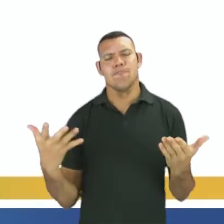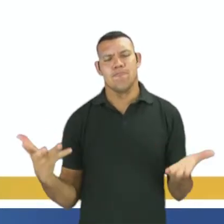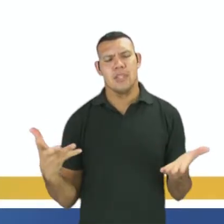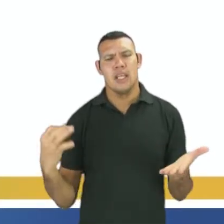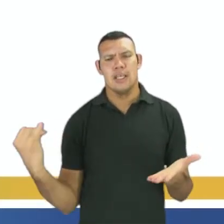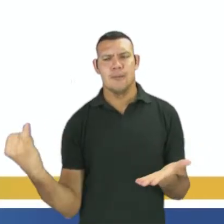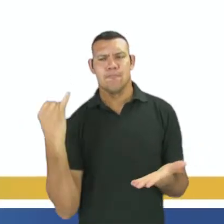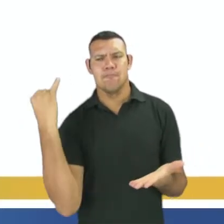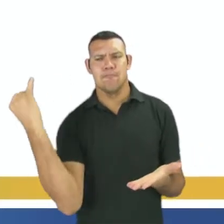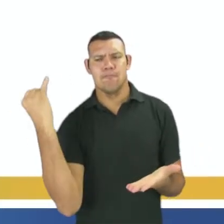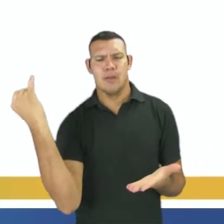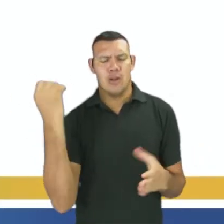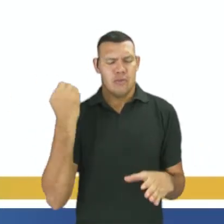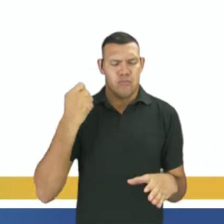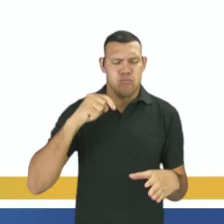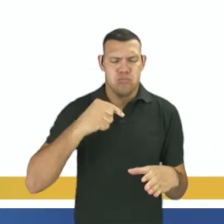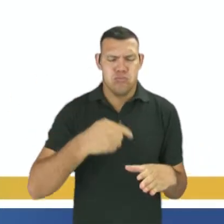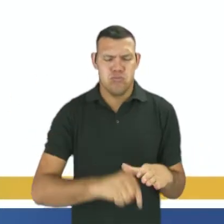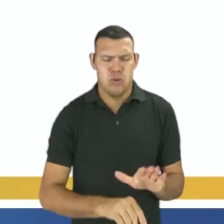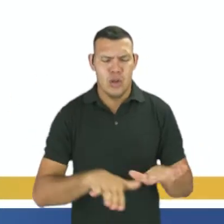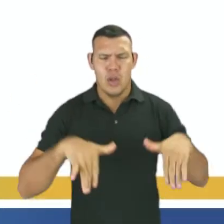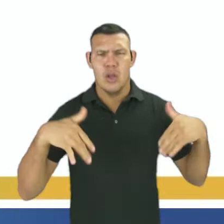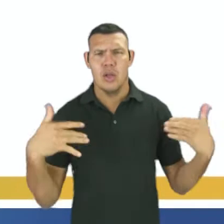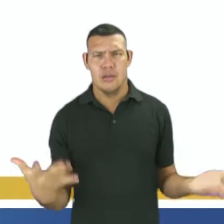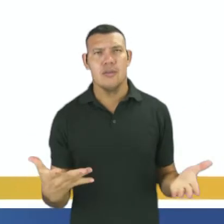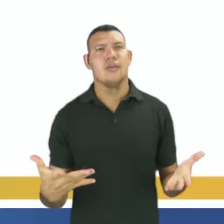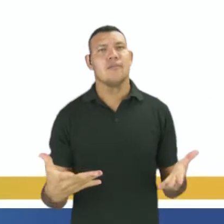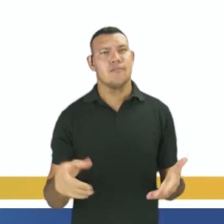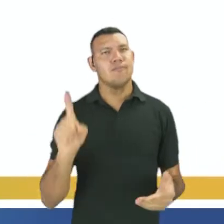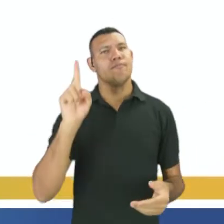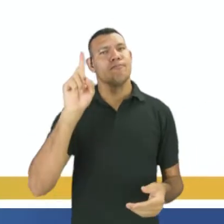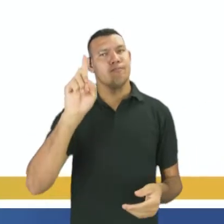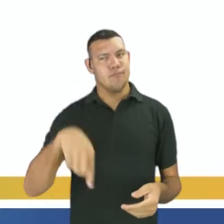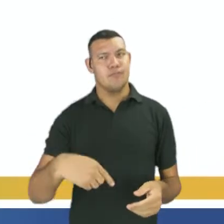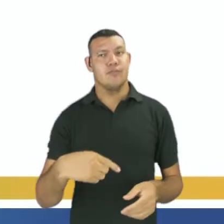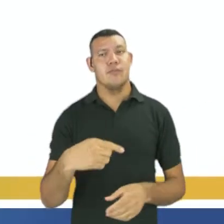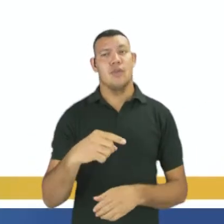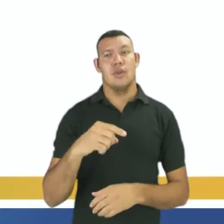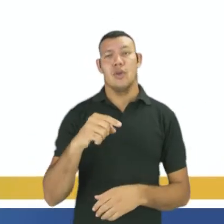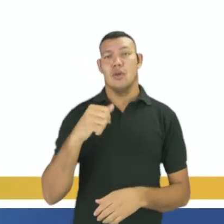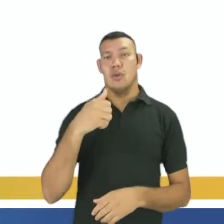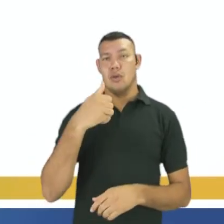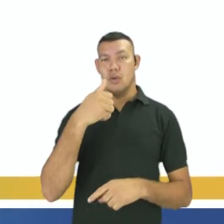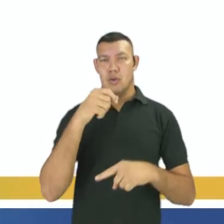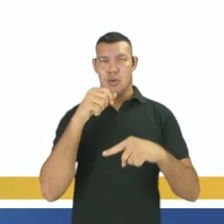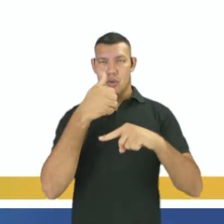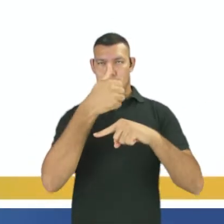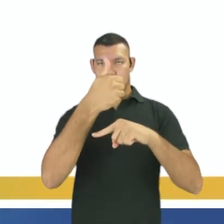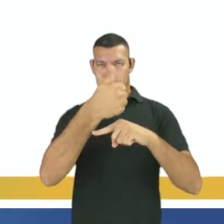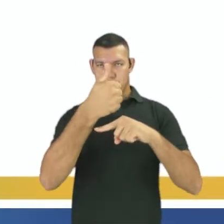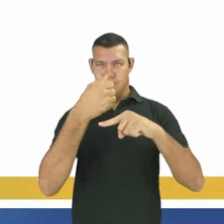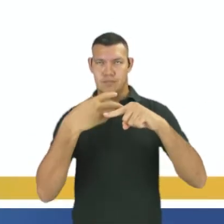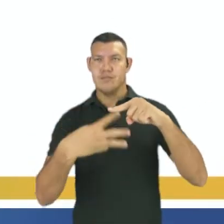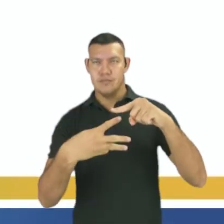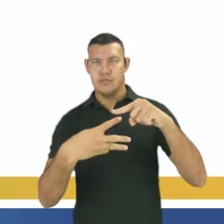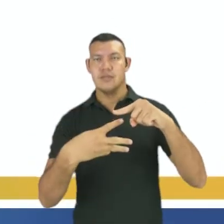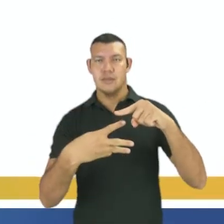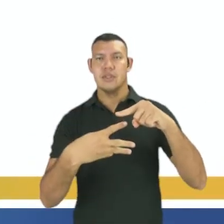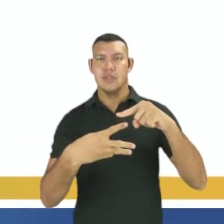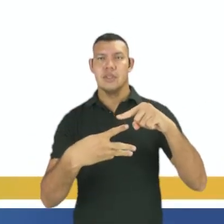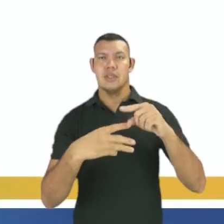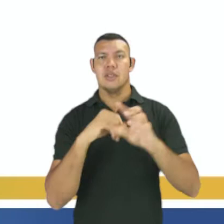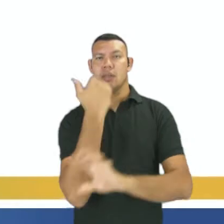né a floresta amazônica ela representa aí um terço das florestas tropicais do mundo desempenhando o papel imprescindível na